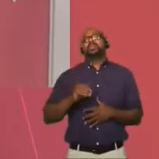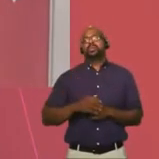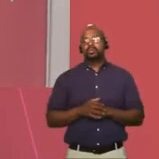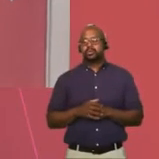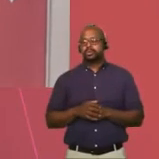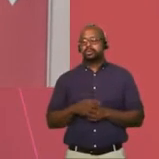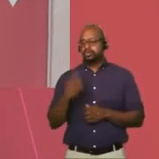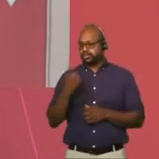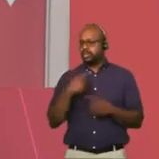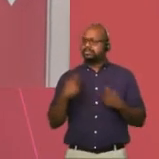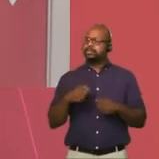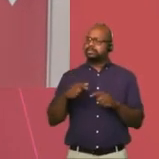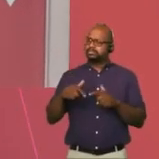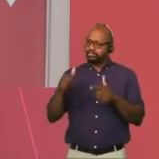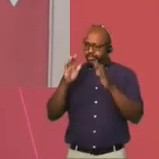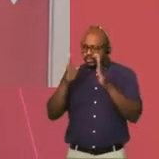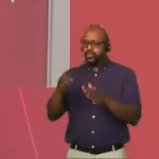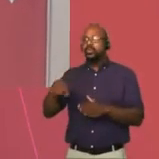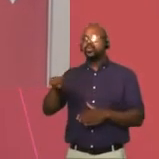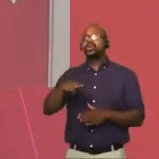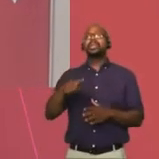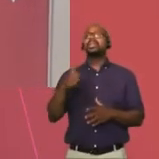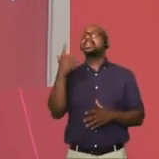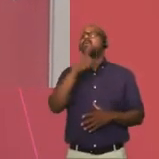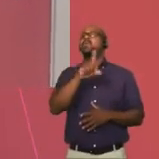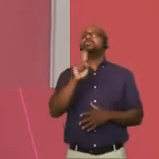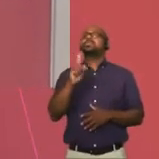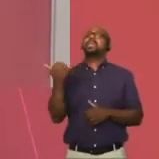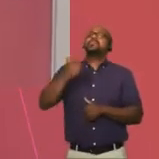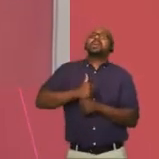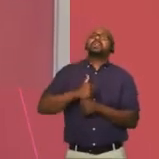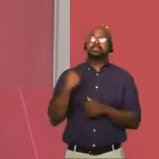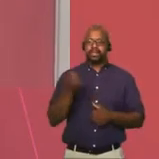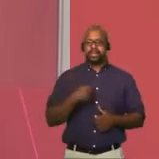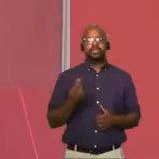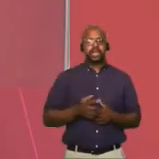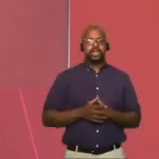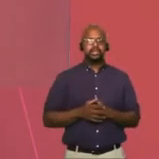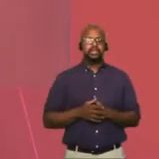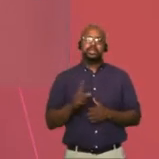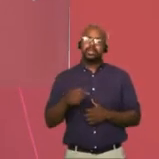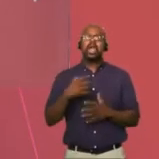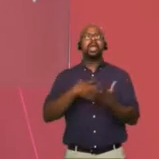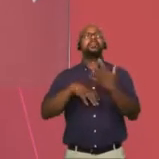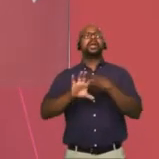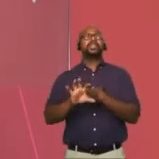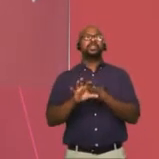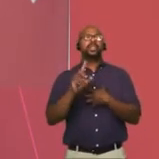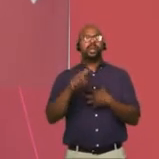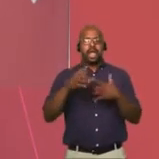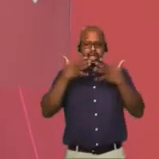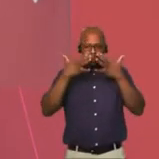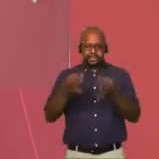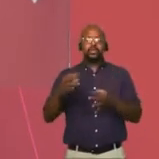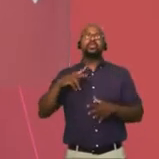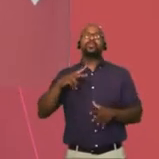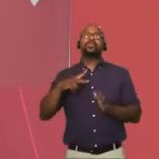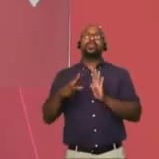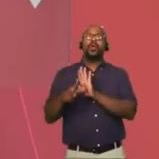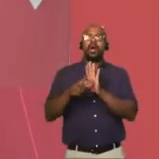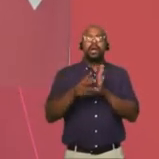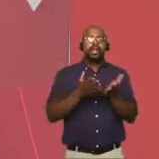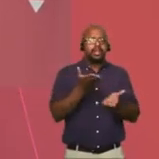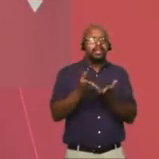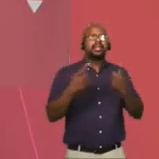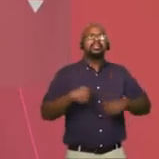então nós temos investir no que que a máquina não consegue fazer pela gente que a empatia que é atenção individual é